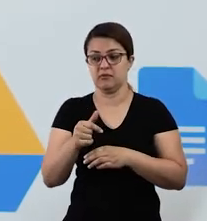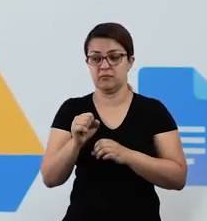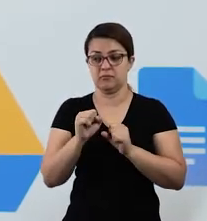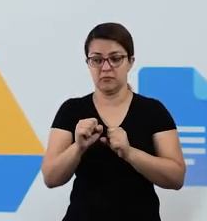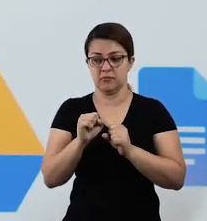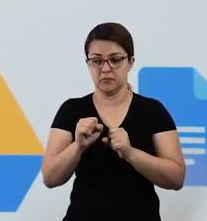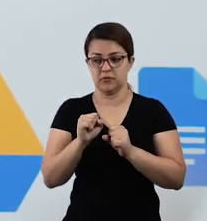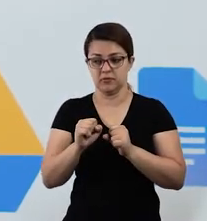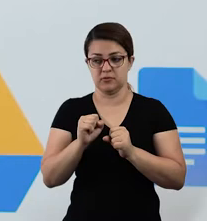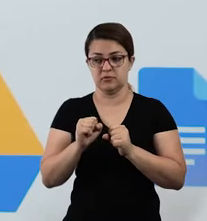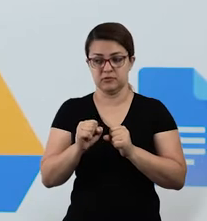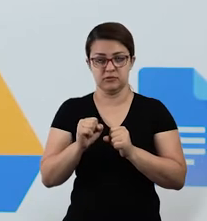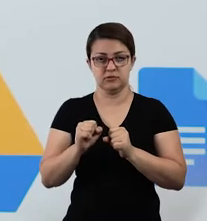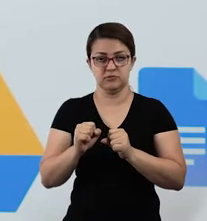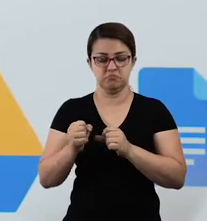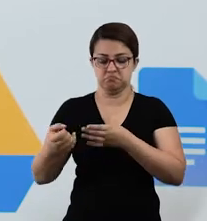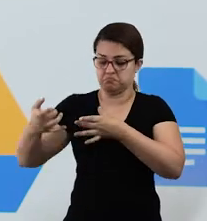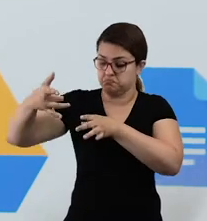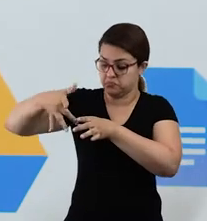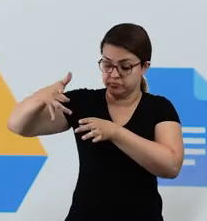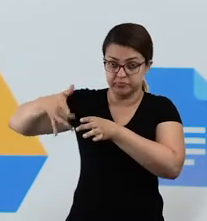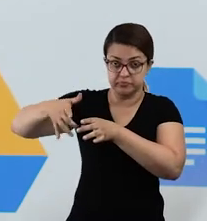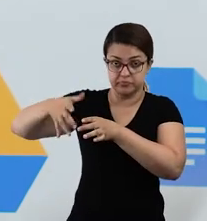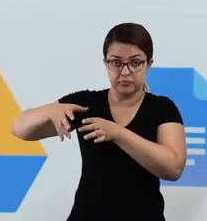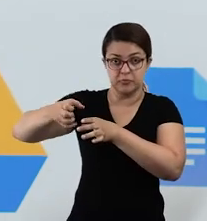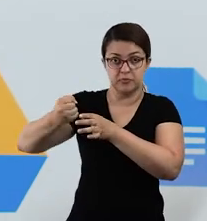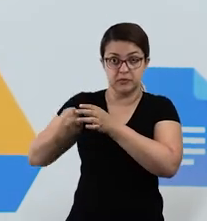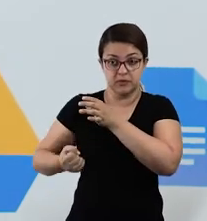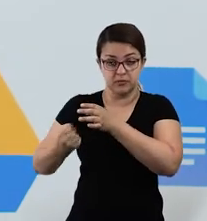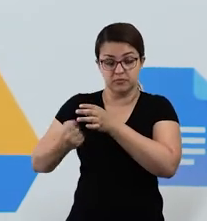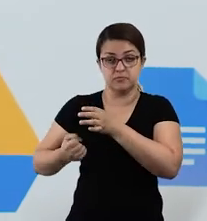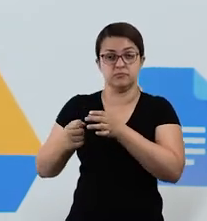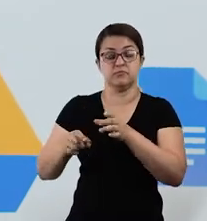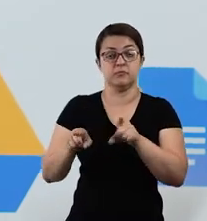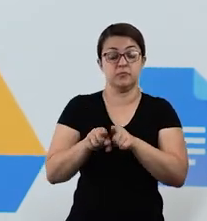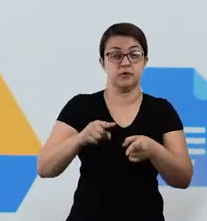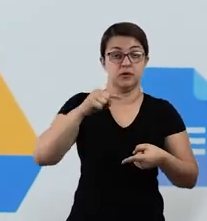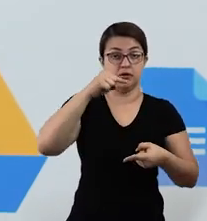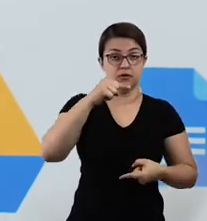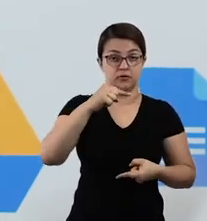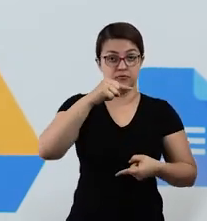também esse peso, tá? Precisaremos também de garrafas PET.